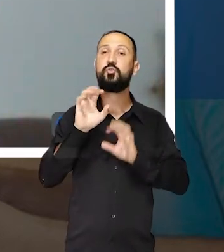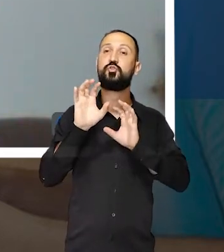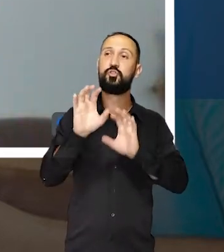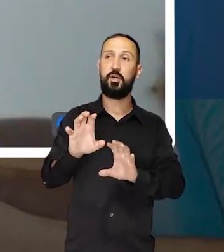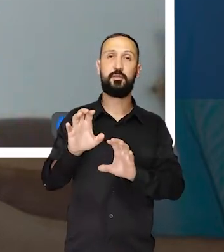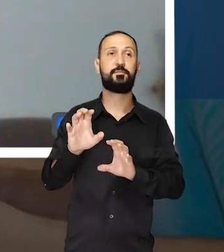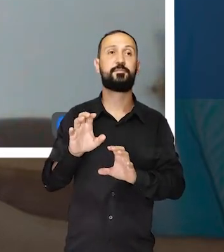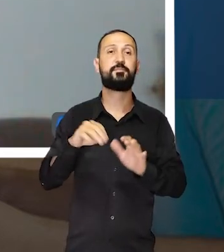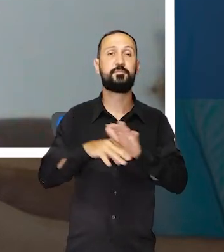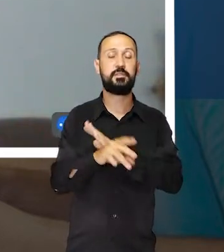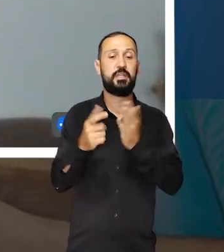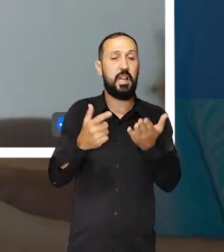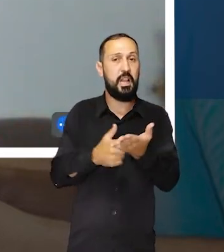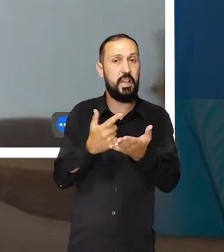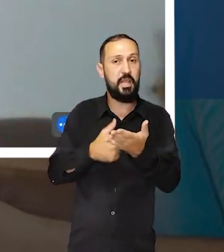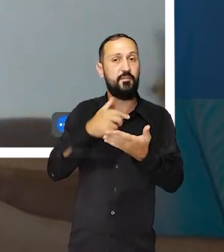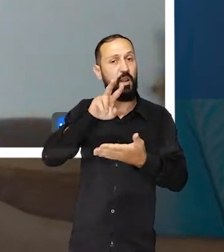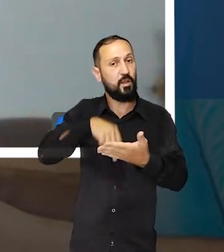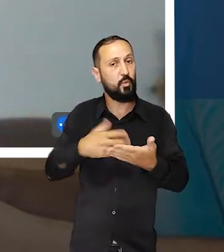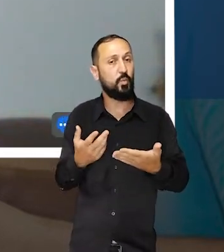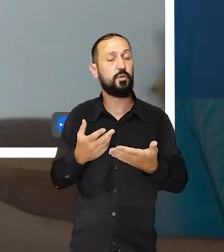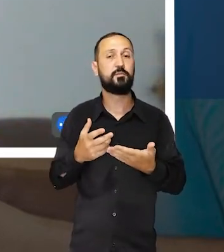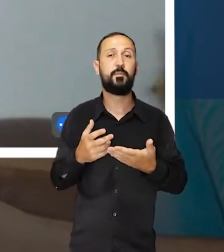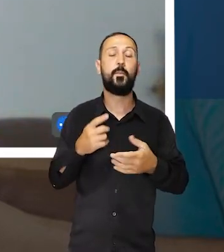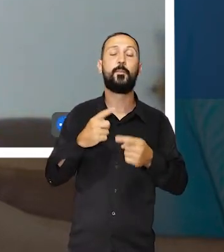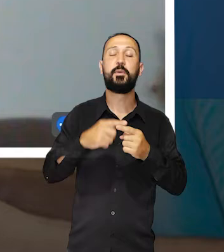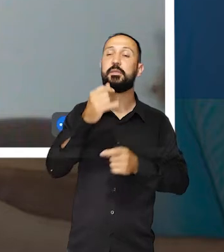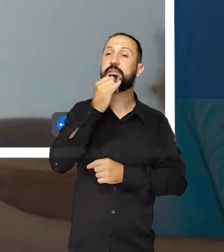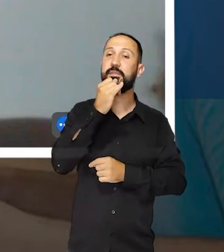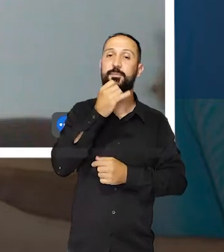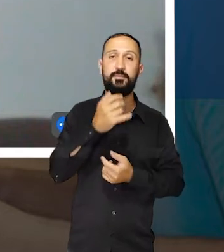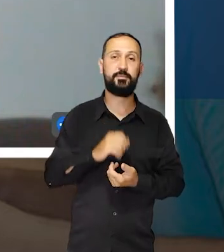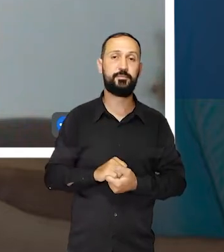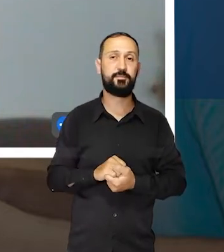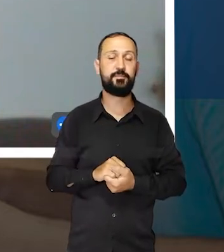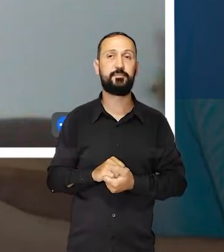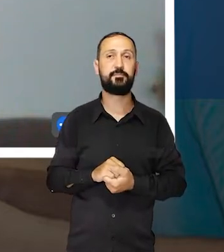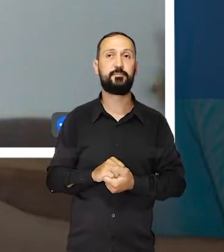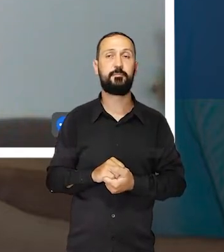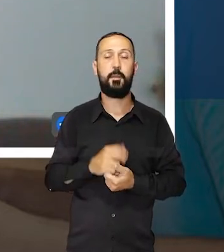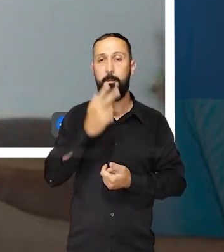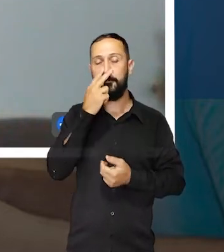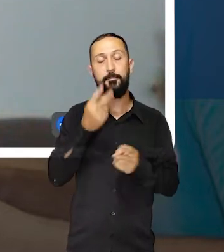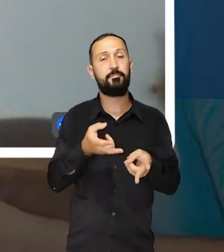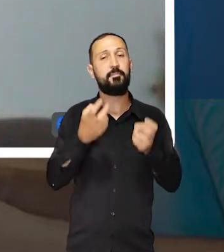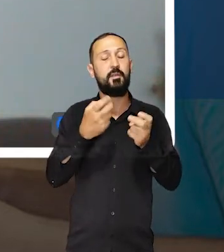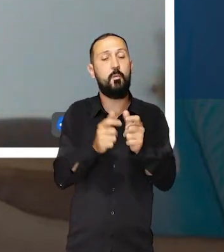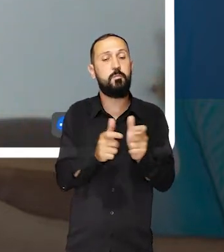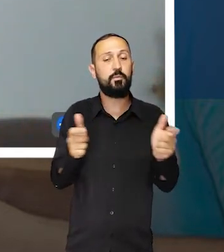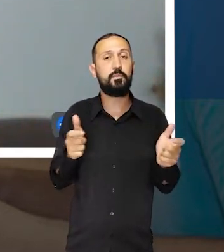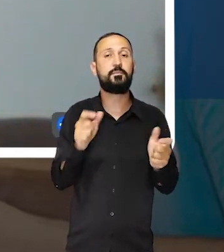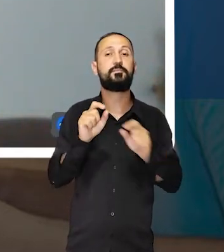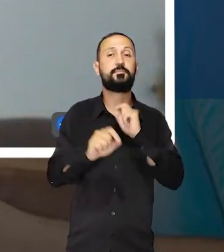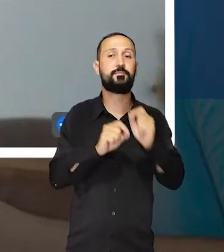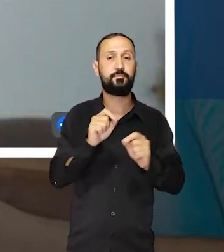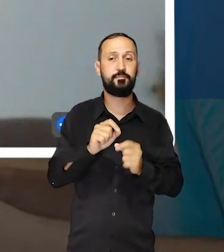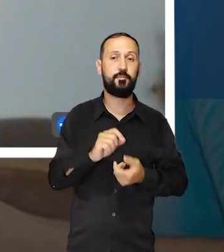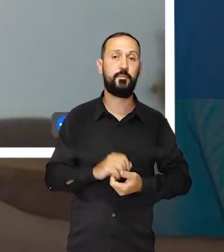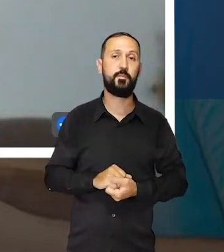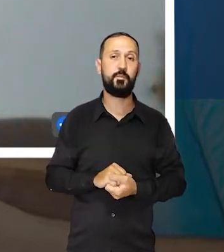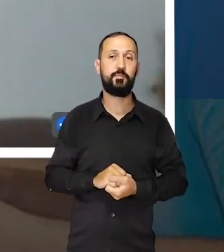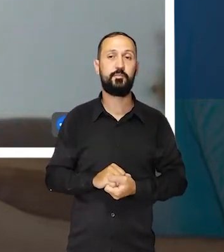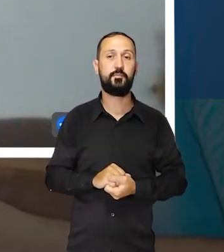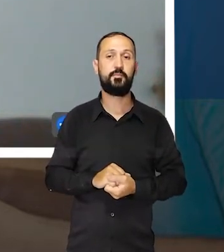muito grande de padrões do livro, da leitura, por exemplo, um crescimento muito